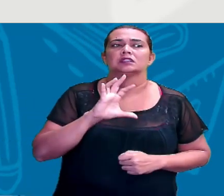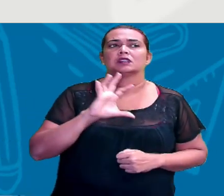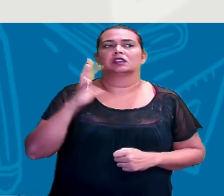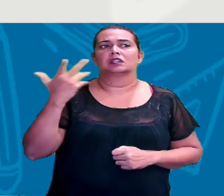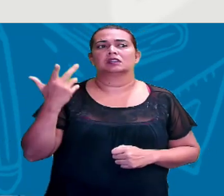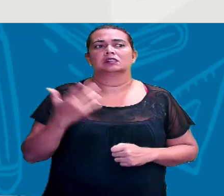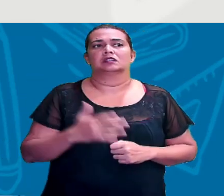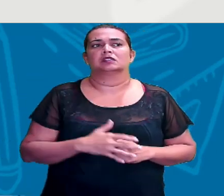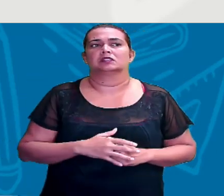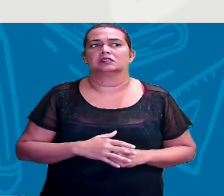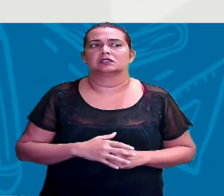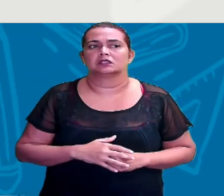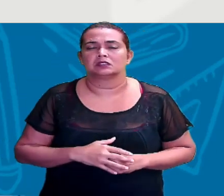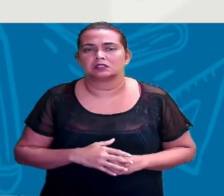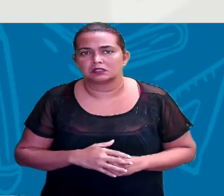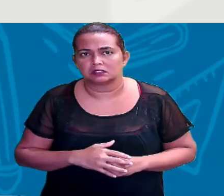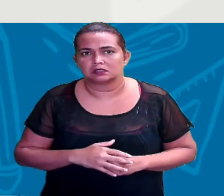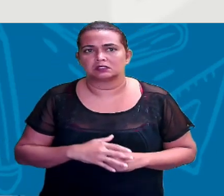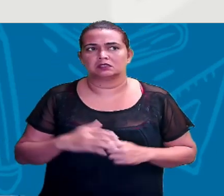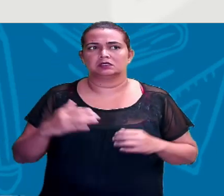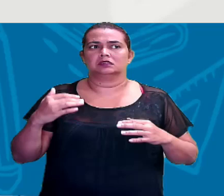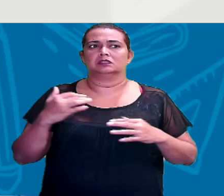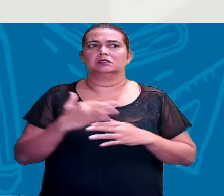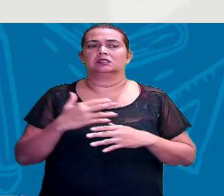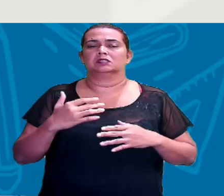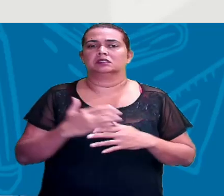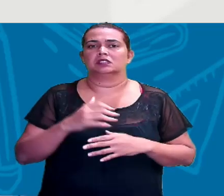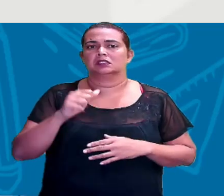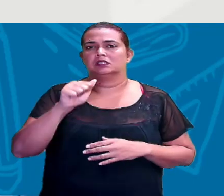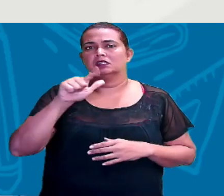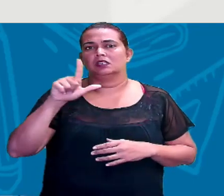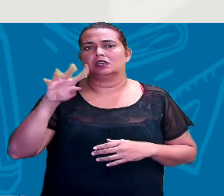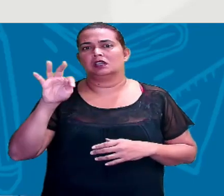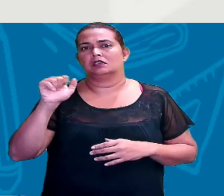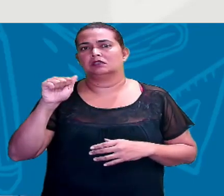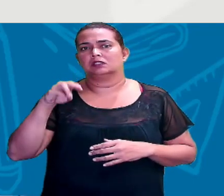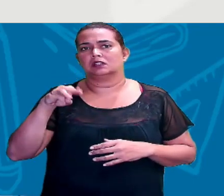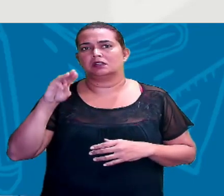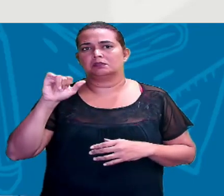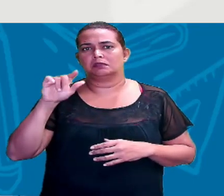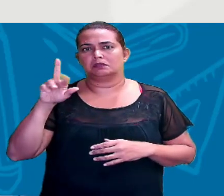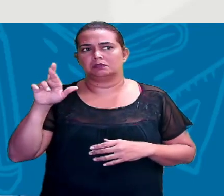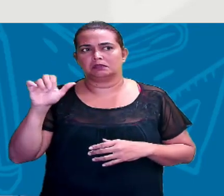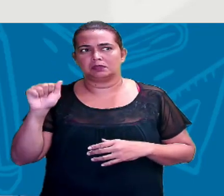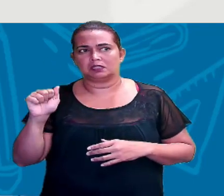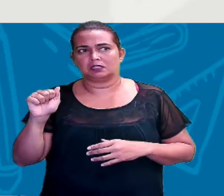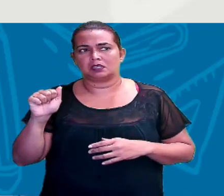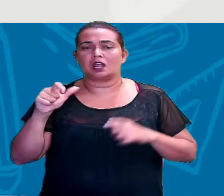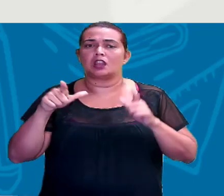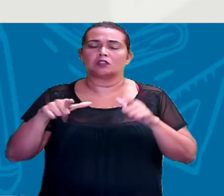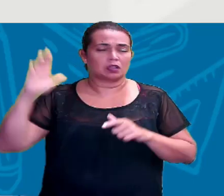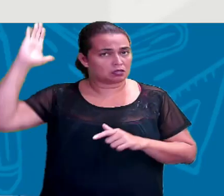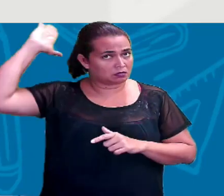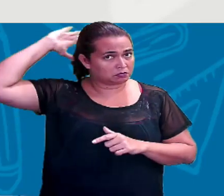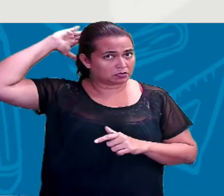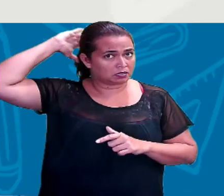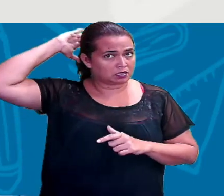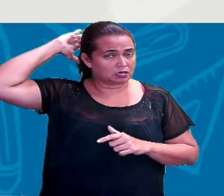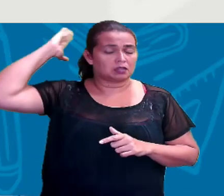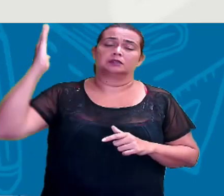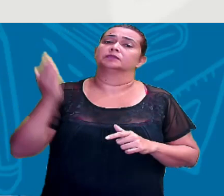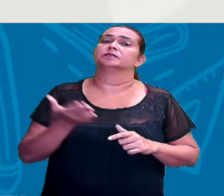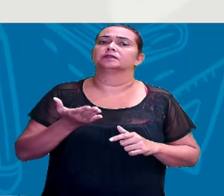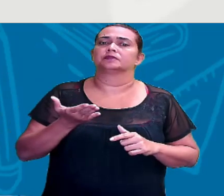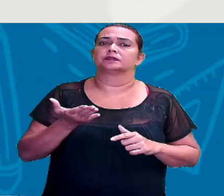Belo Monte, né, no Rio Xingu, né, no município de Altamira, lá em Belém, no Pará, né, no Pará, no